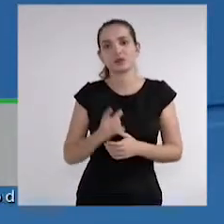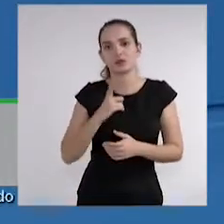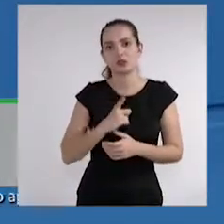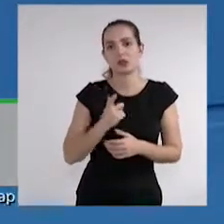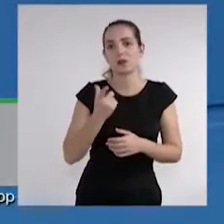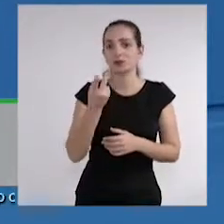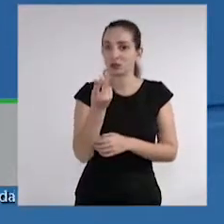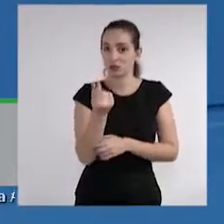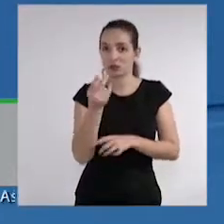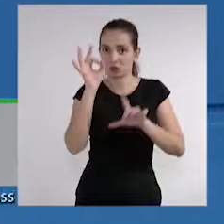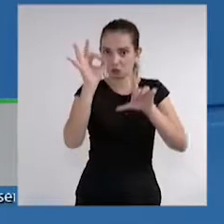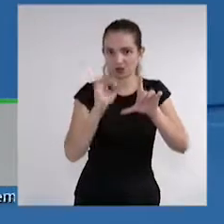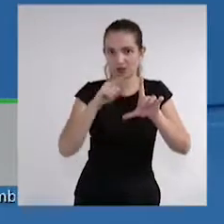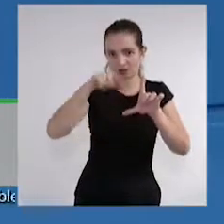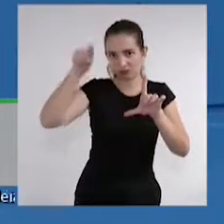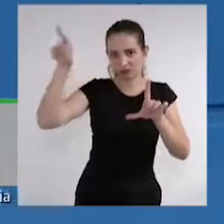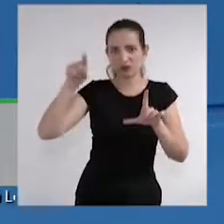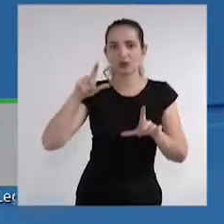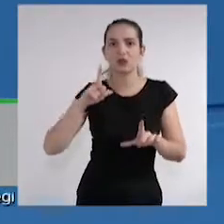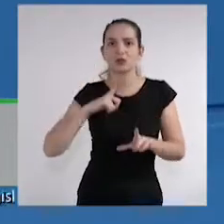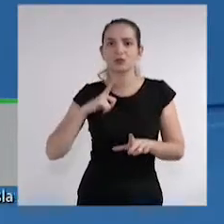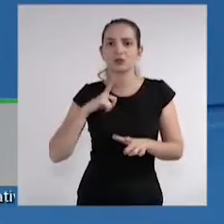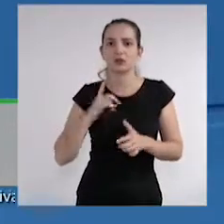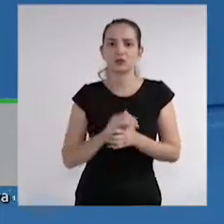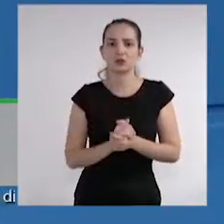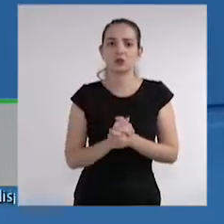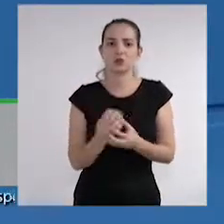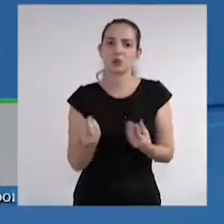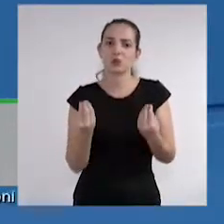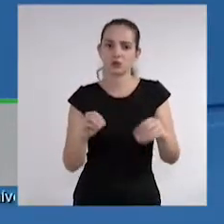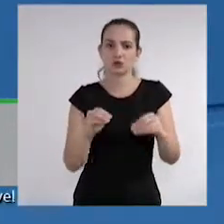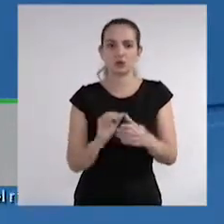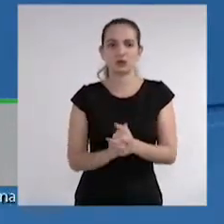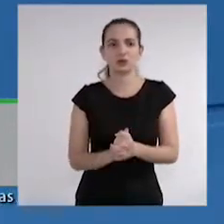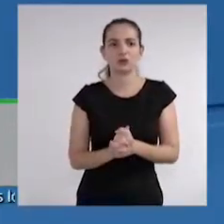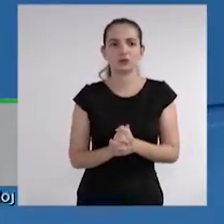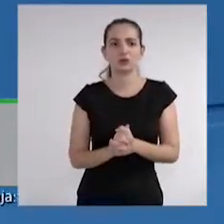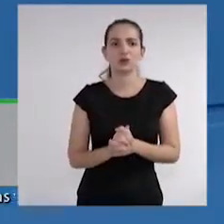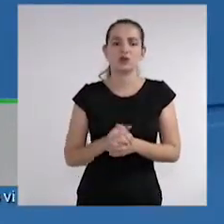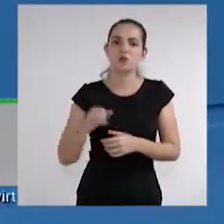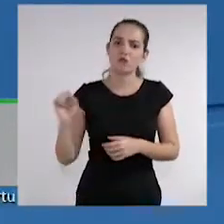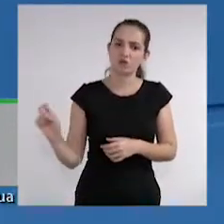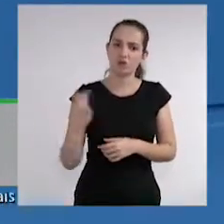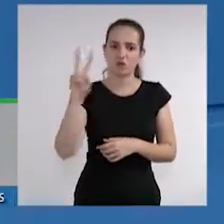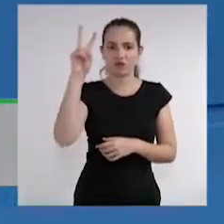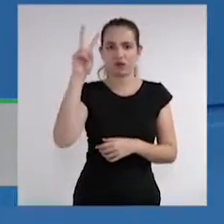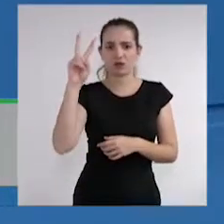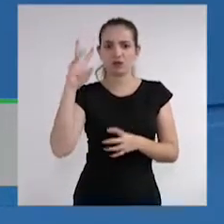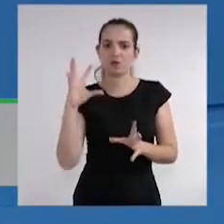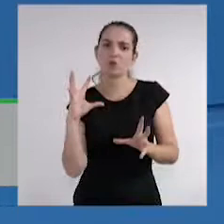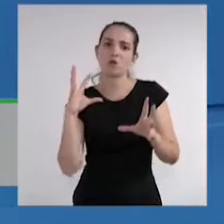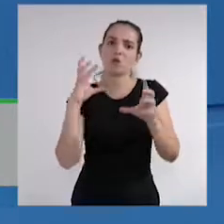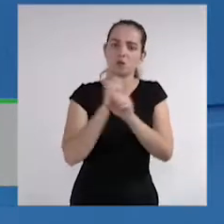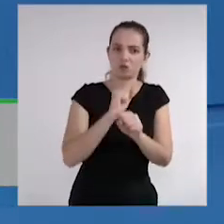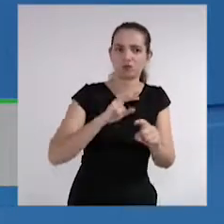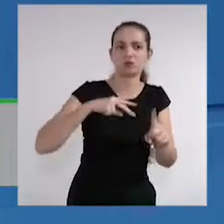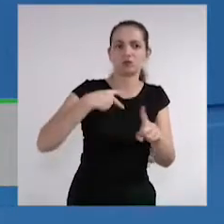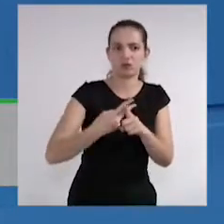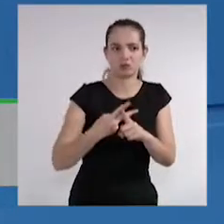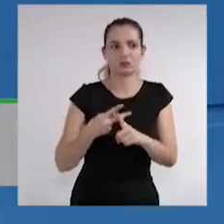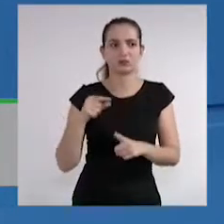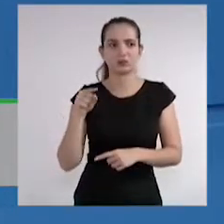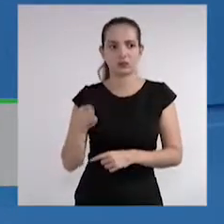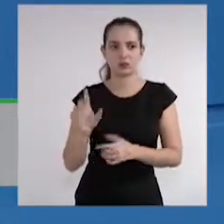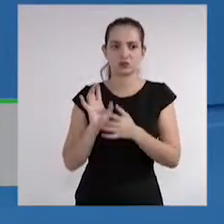correção implicaria, por exemplo, em colocar vamos dizer que implicaria em colocar um valor, acrescentar um valor